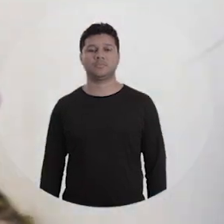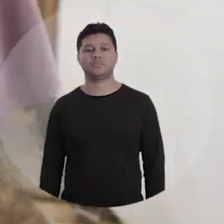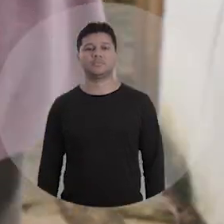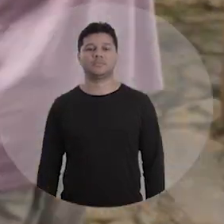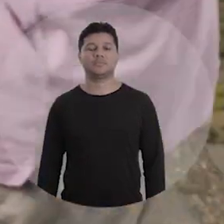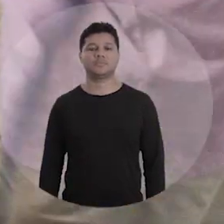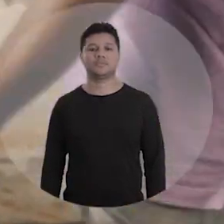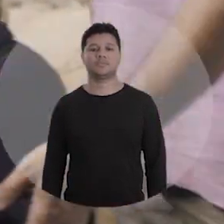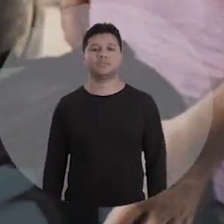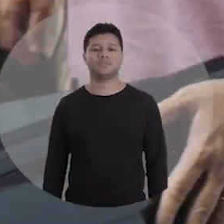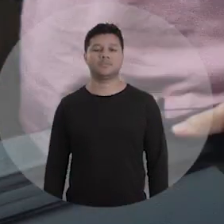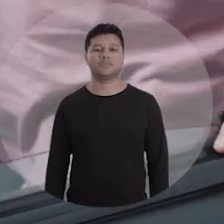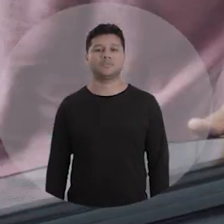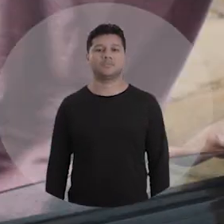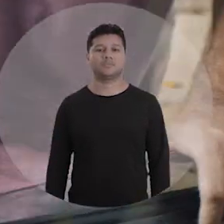hum